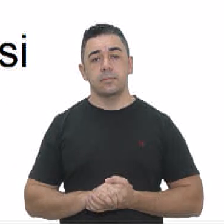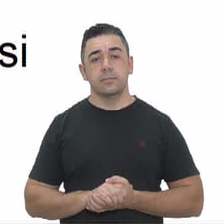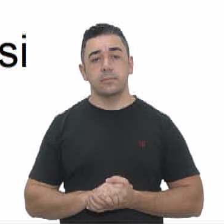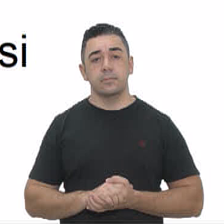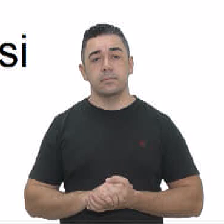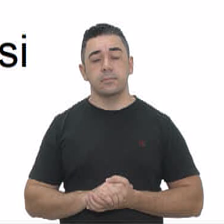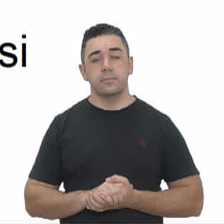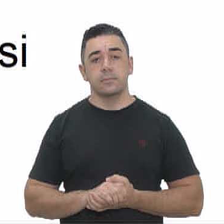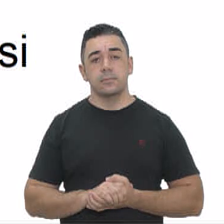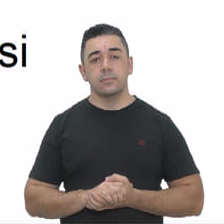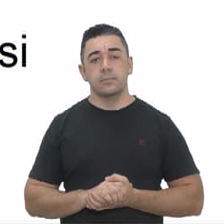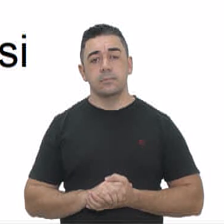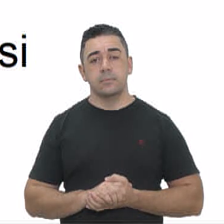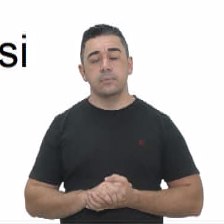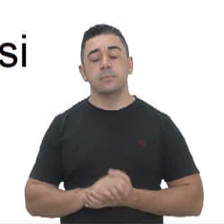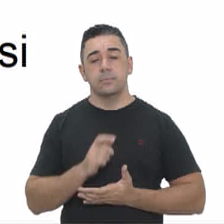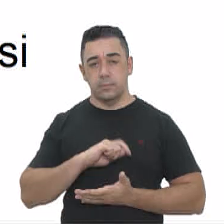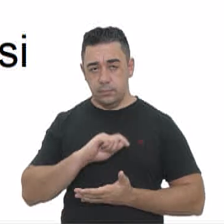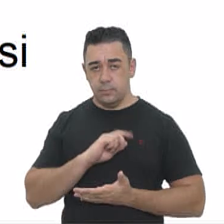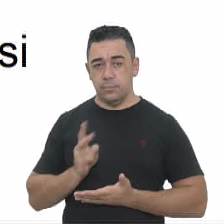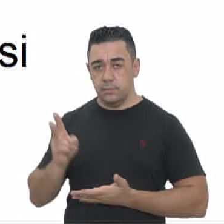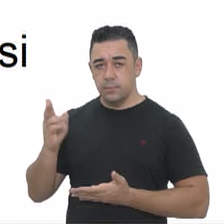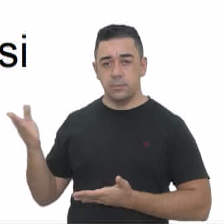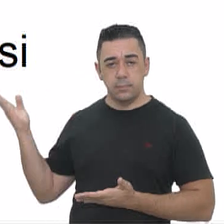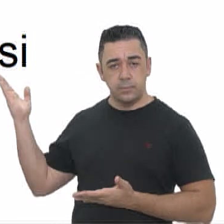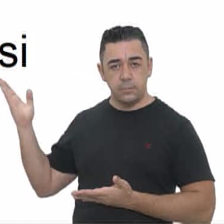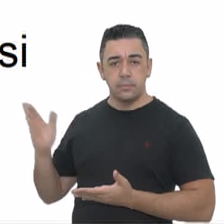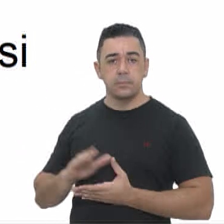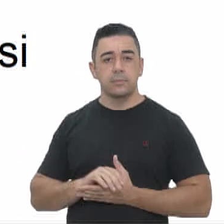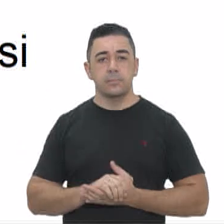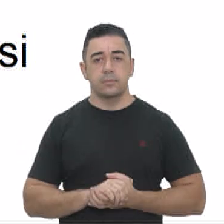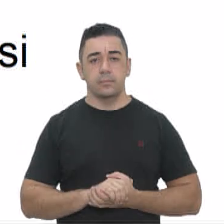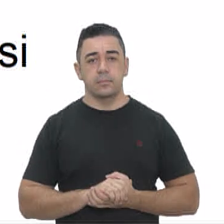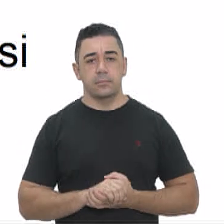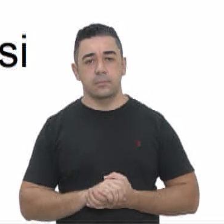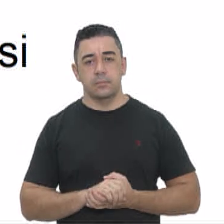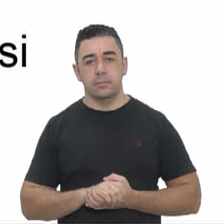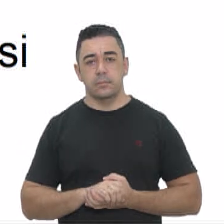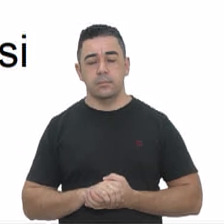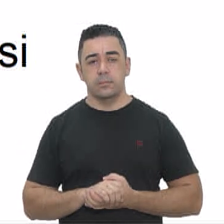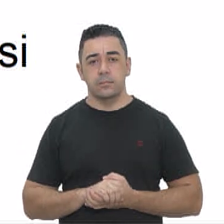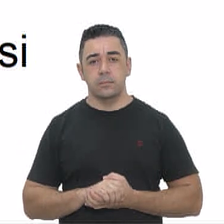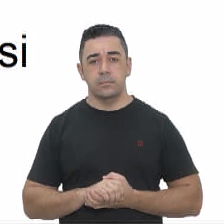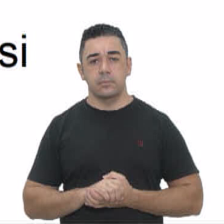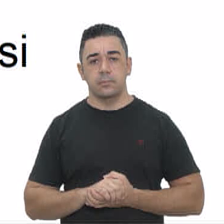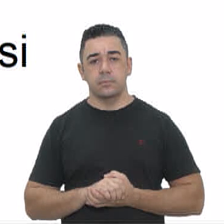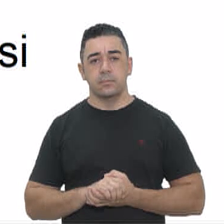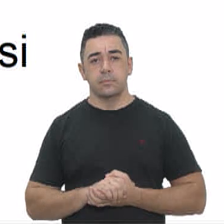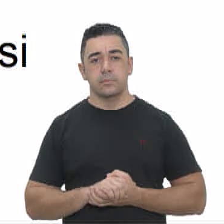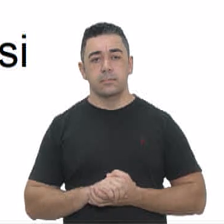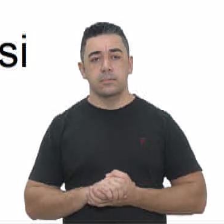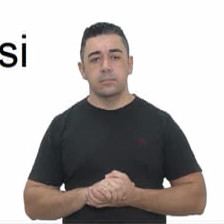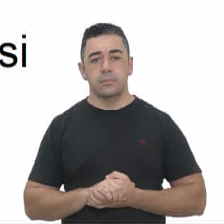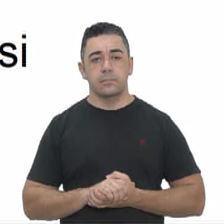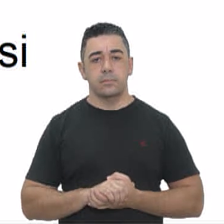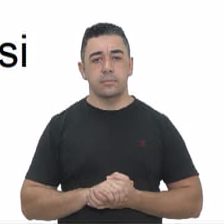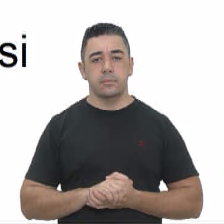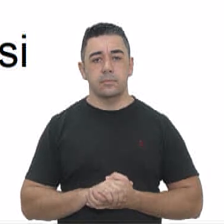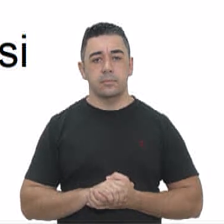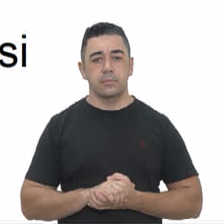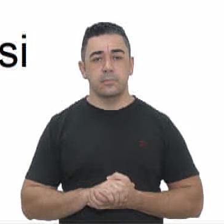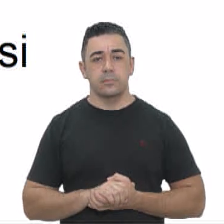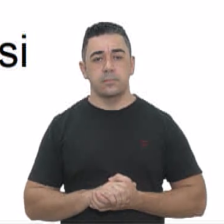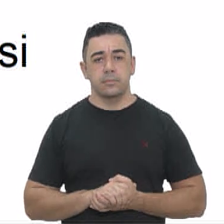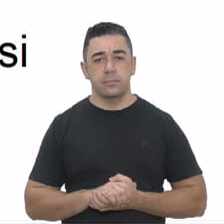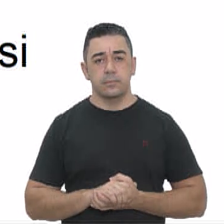la tarifa será reducida solamente si fueren respetadas las condiciones del